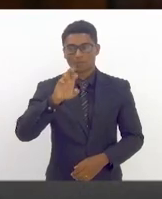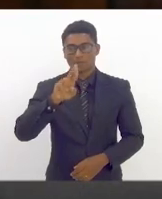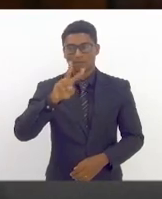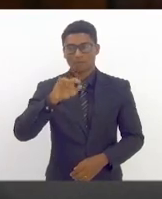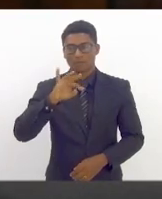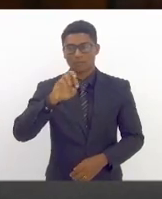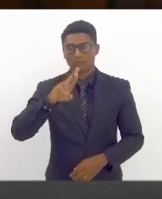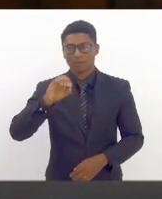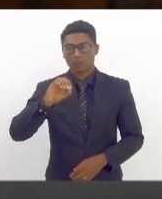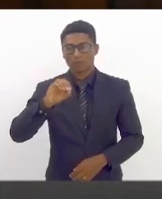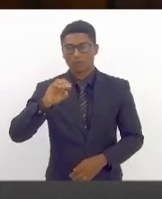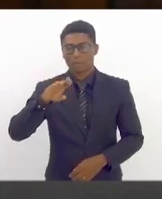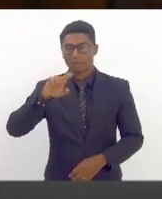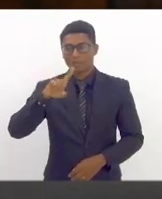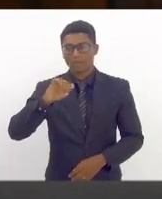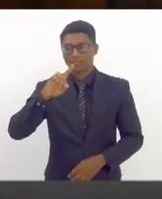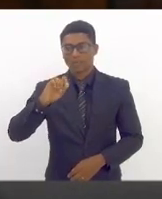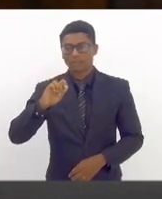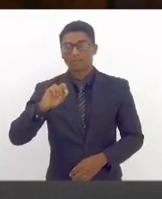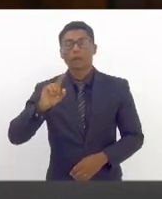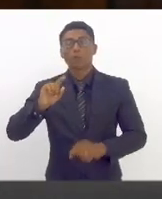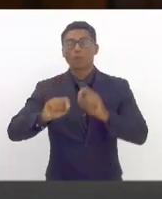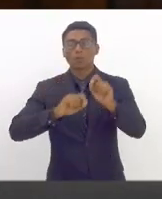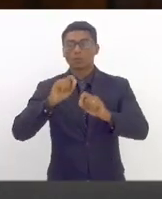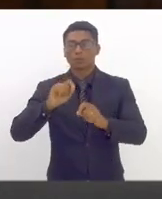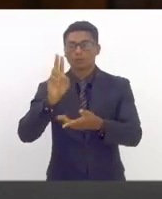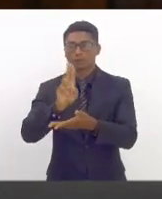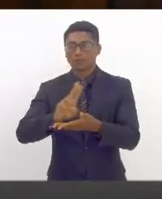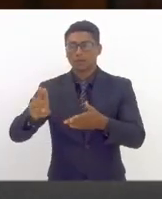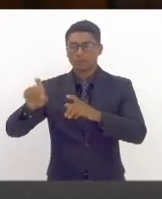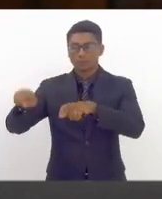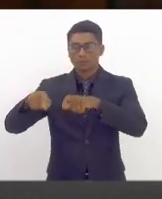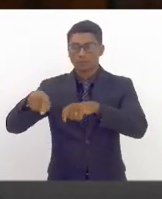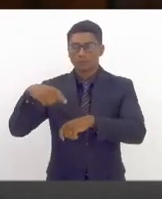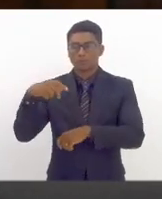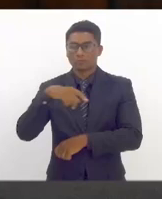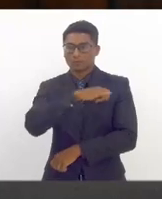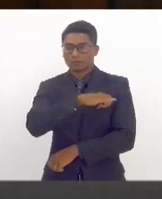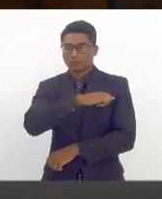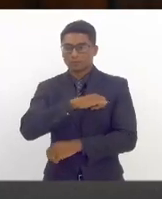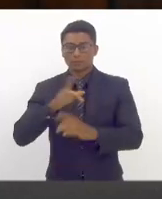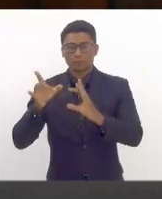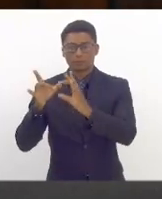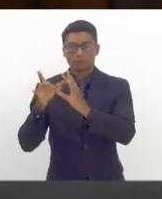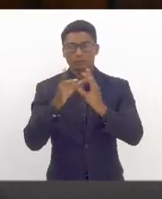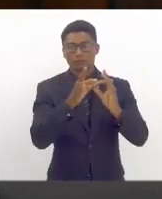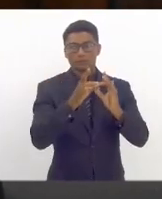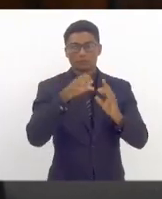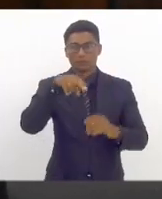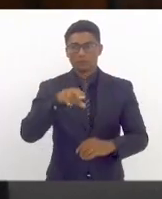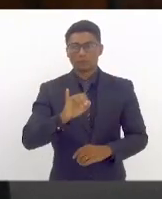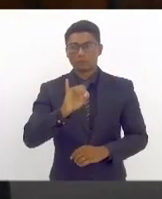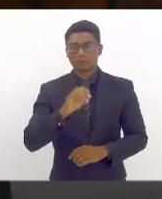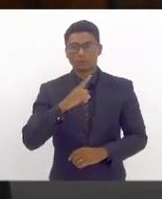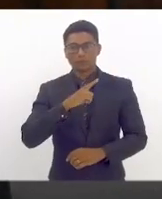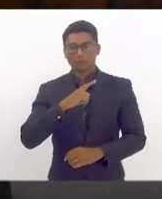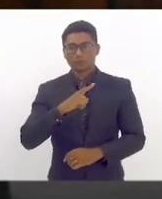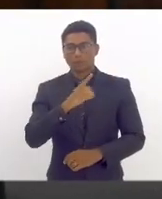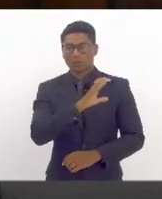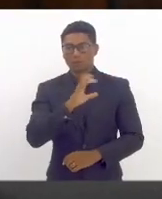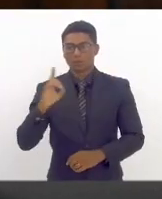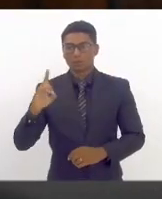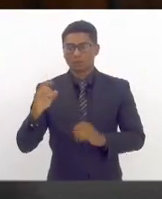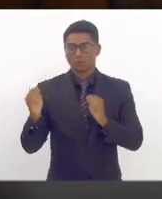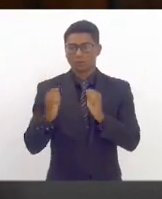e a Universidade Federal Rural do Rio de Janeiro com Campos Nova Iguaçu nós temos aqui o qual coordenador Comigo